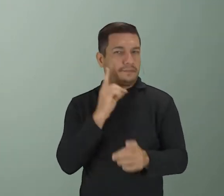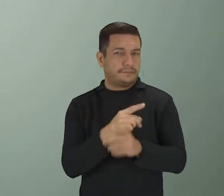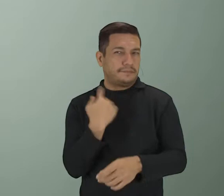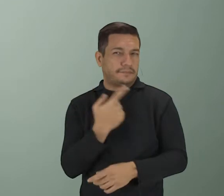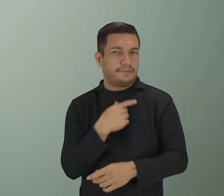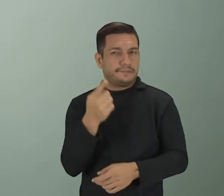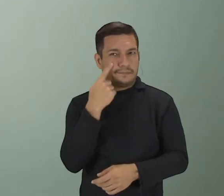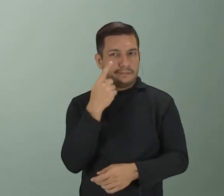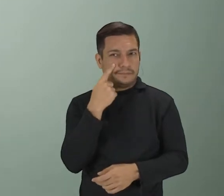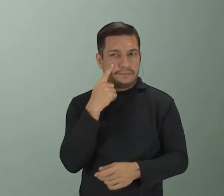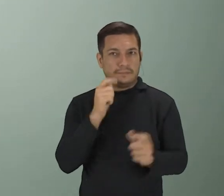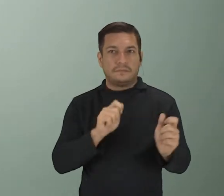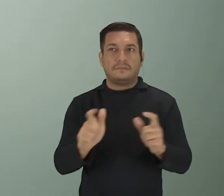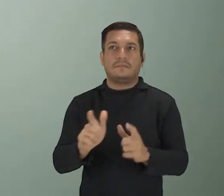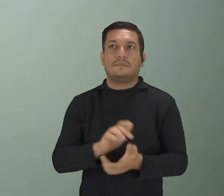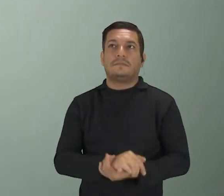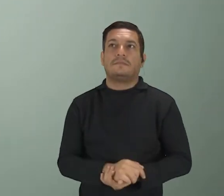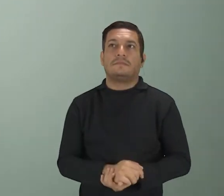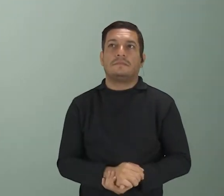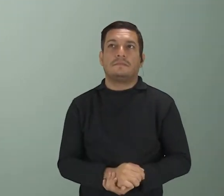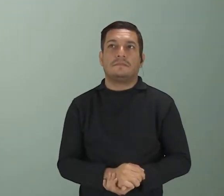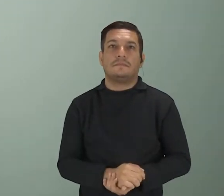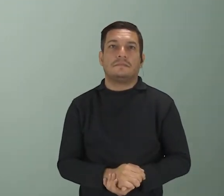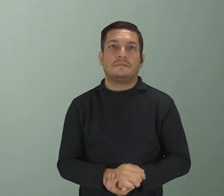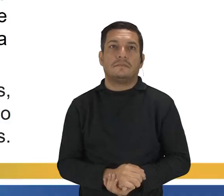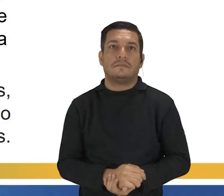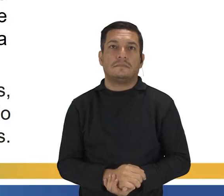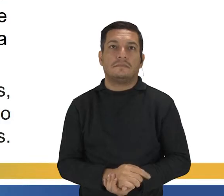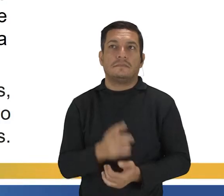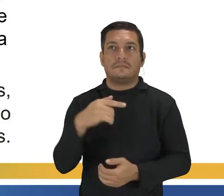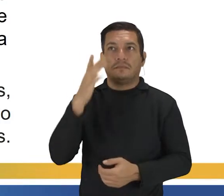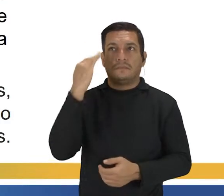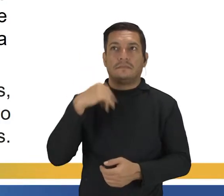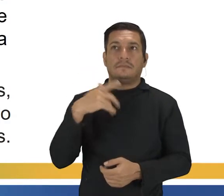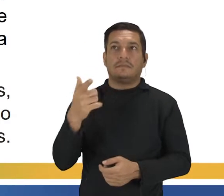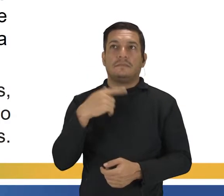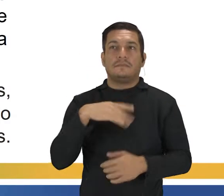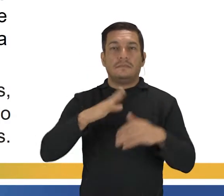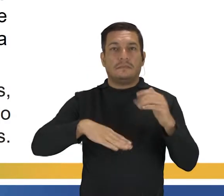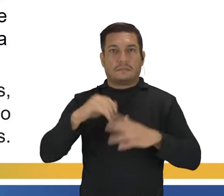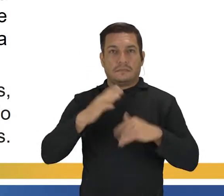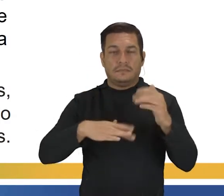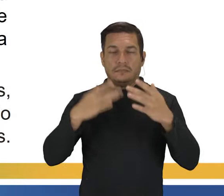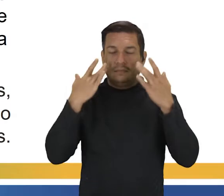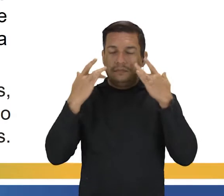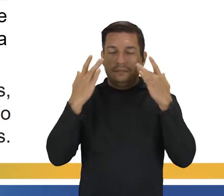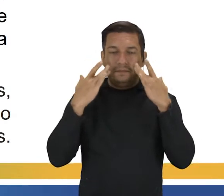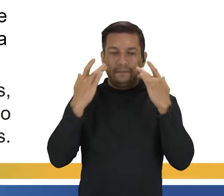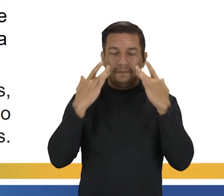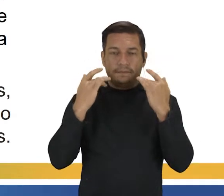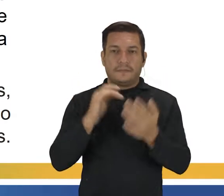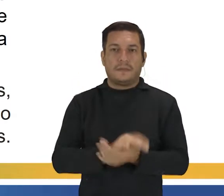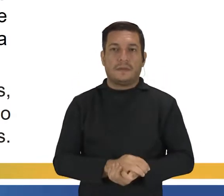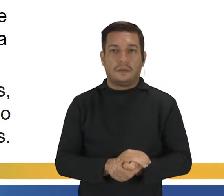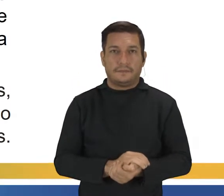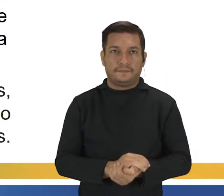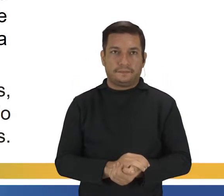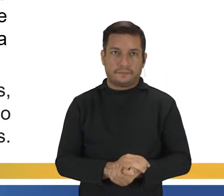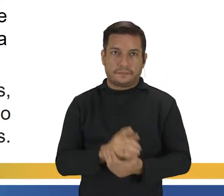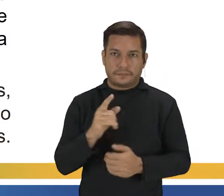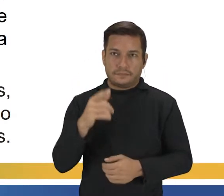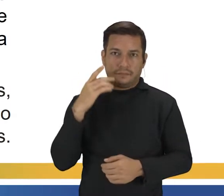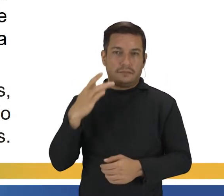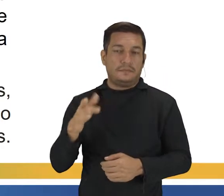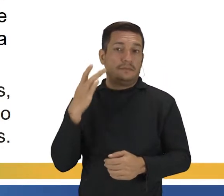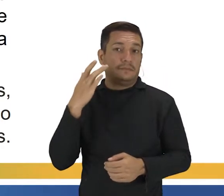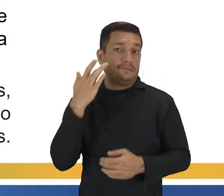eles? Acompanha comigo na tela a leitura. Você sabe quais são os profissionais do teatro? Será que em uma